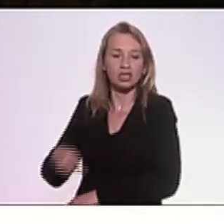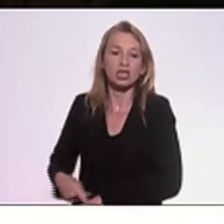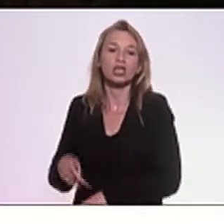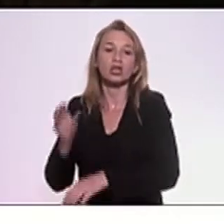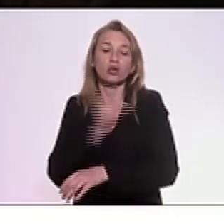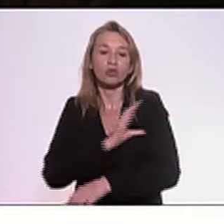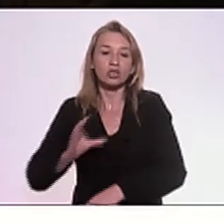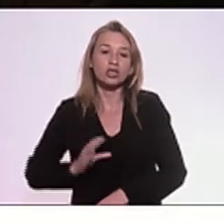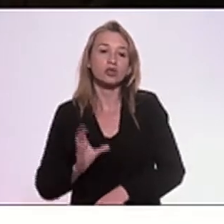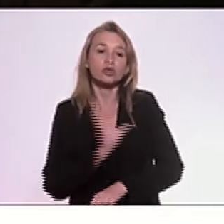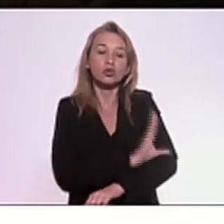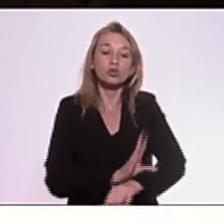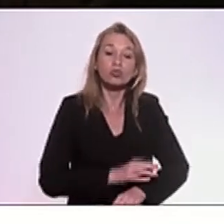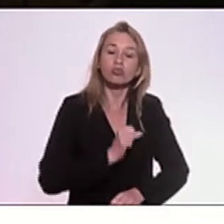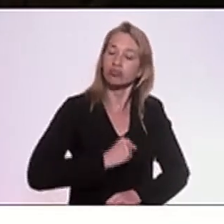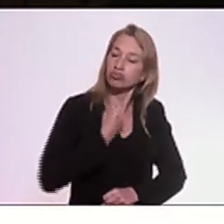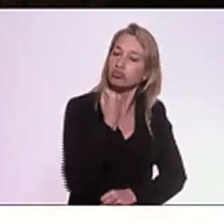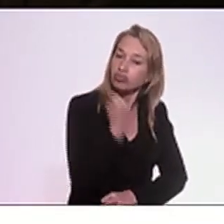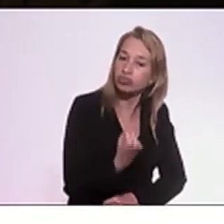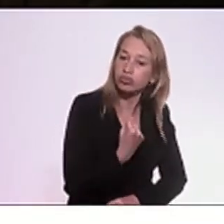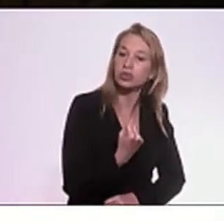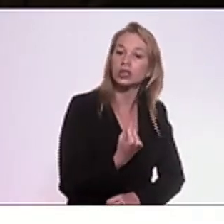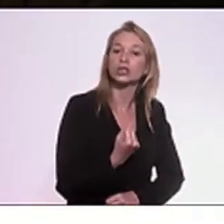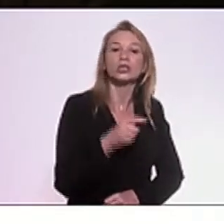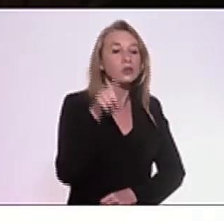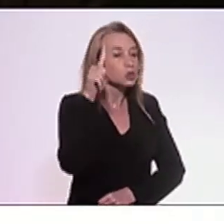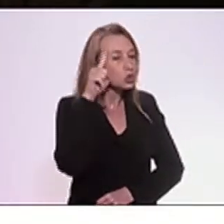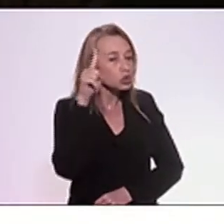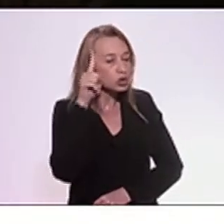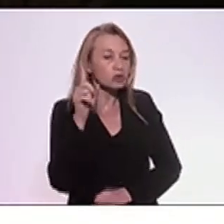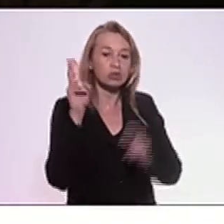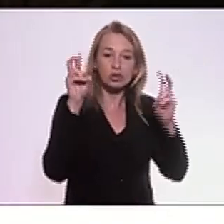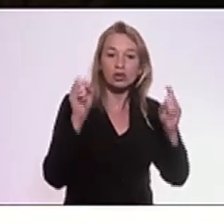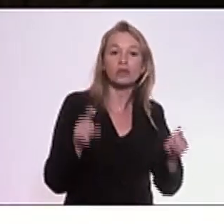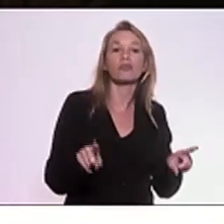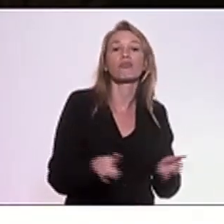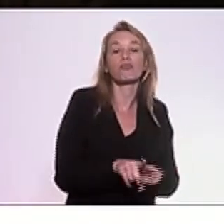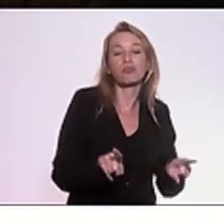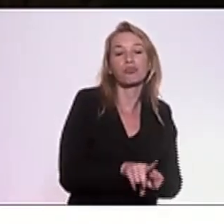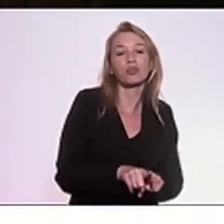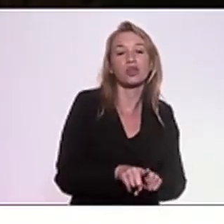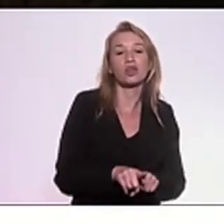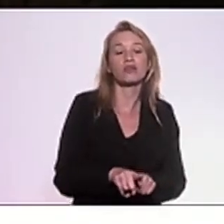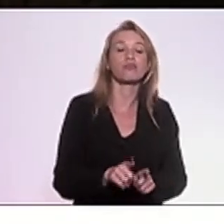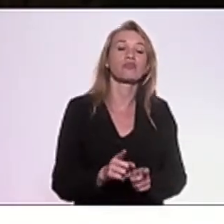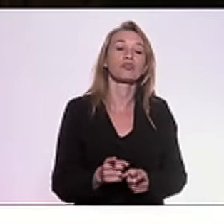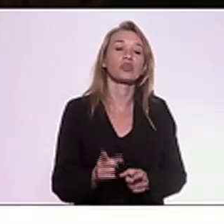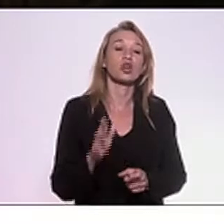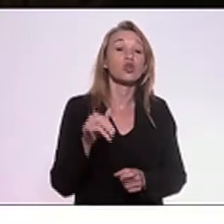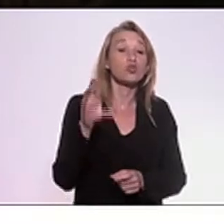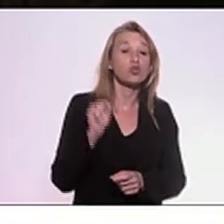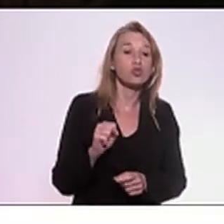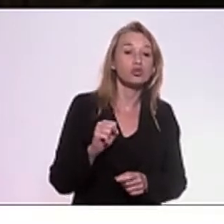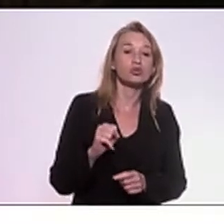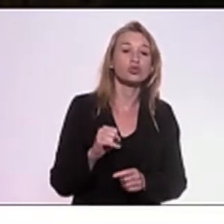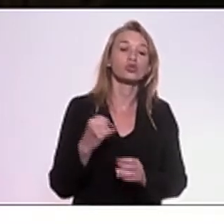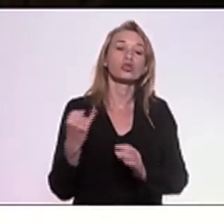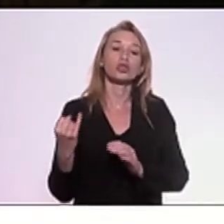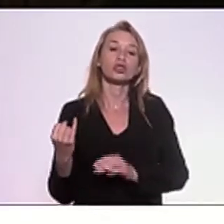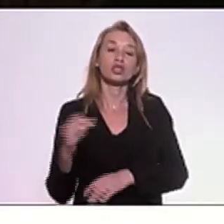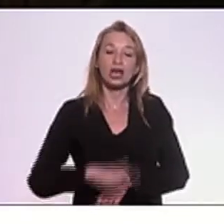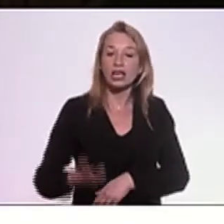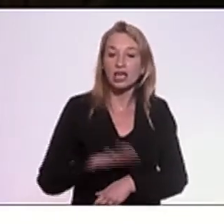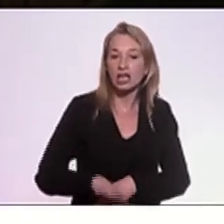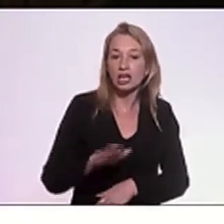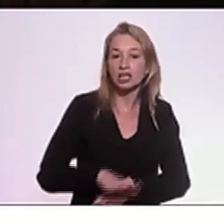que vem batalhando com bastante constância com isso, a área de cultura, no que diz respeito ao Fundo de Infância e Juventude, ao